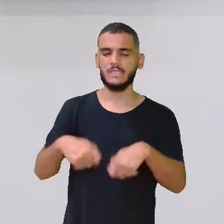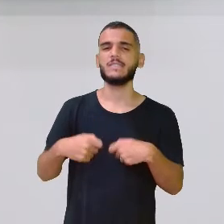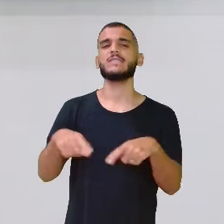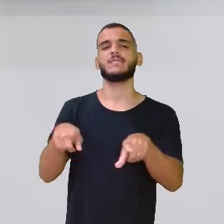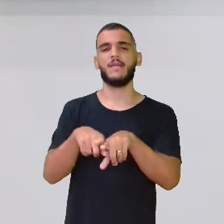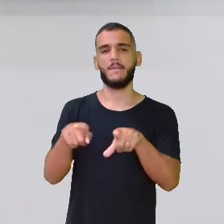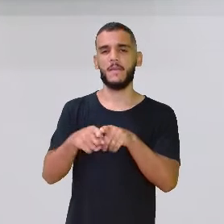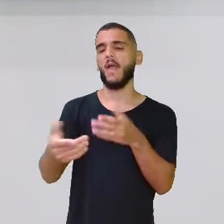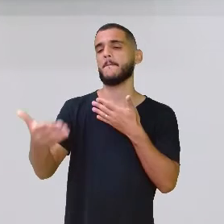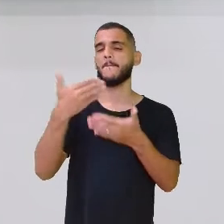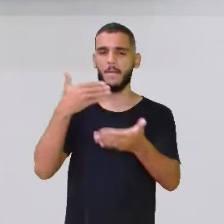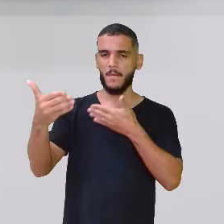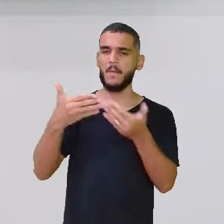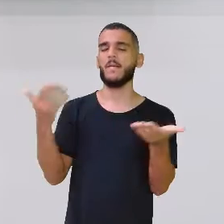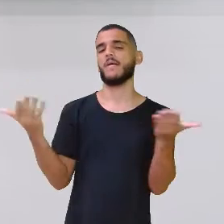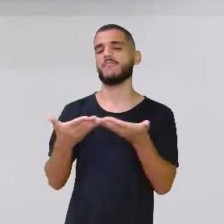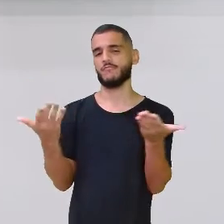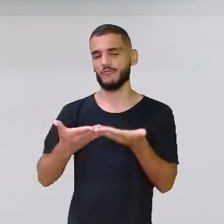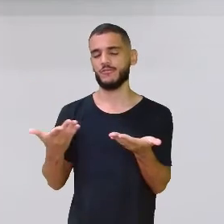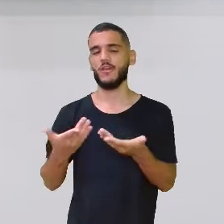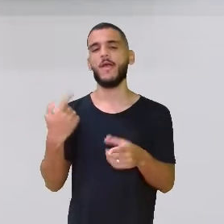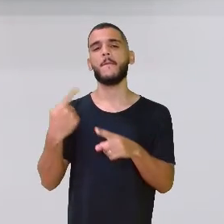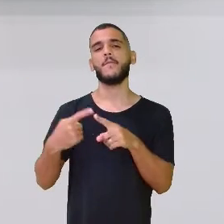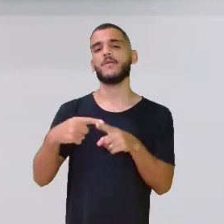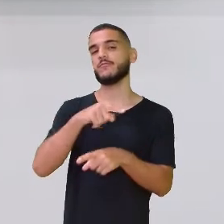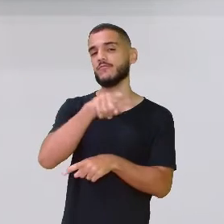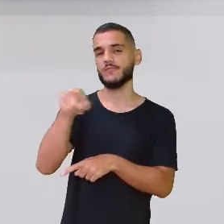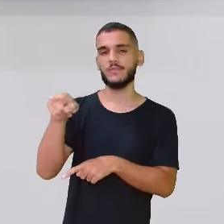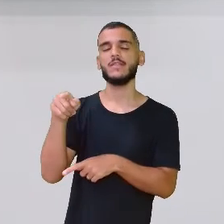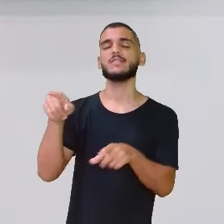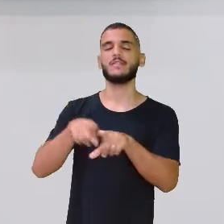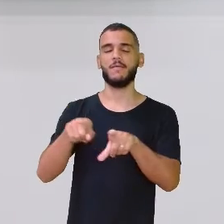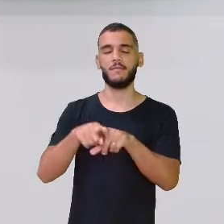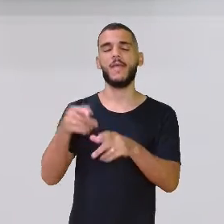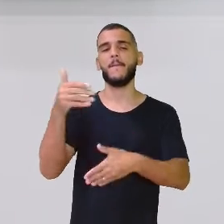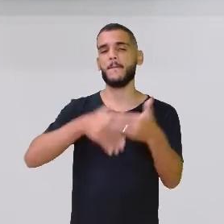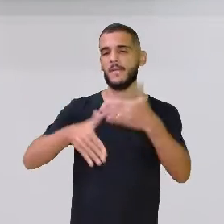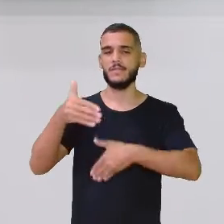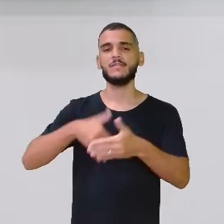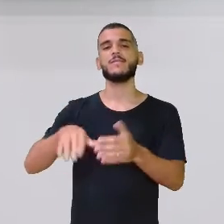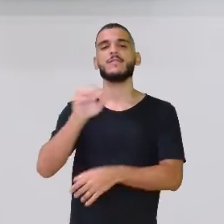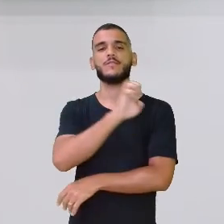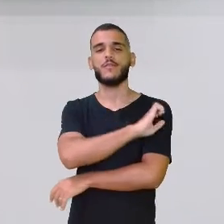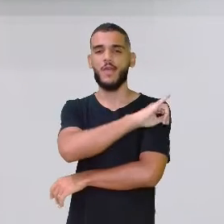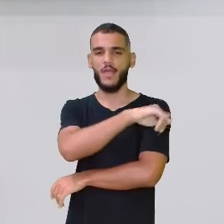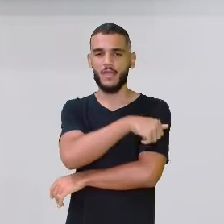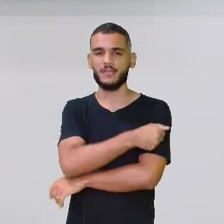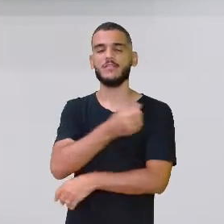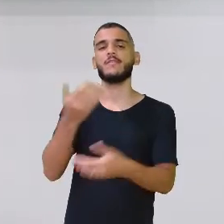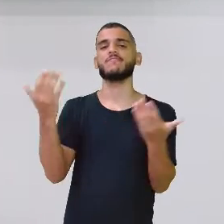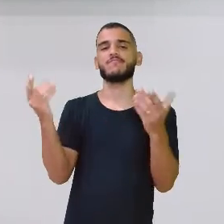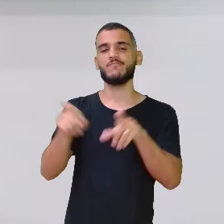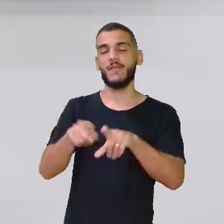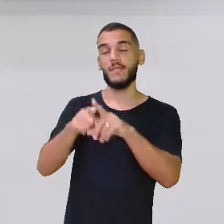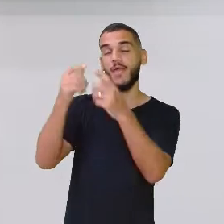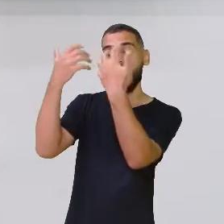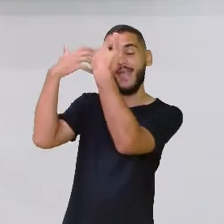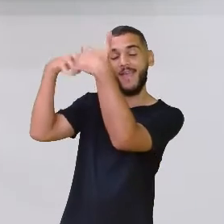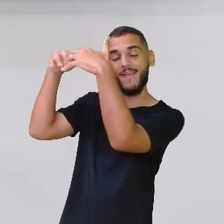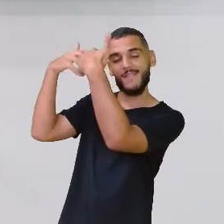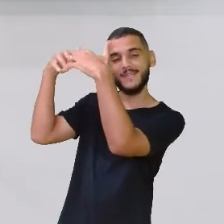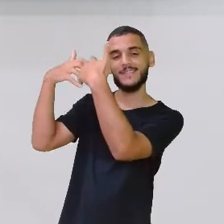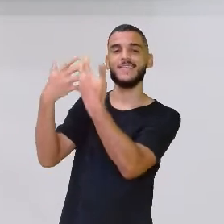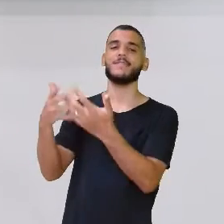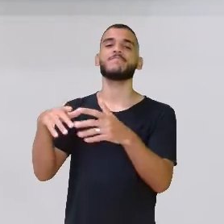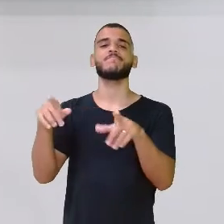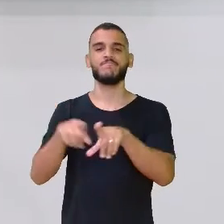esse bate-papo que a gente vai ter agora para vocês todos que fazem parte da educação de jovens e adultos. A gente vai refletir um pouco sobre isso. Sabia que